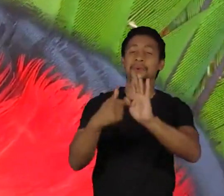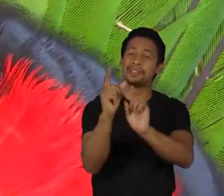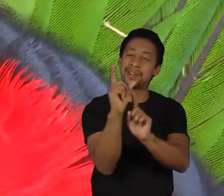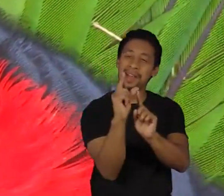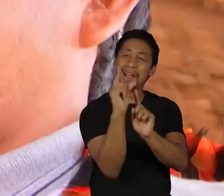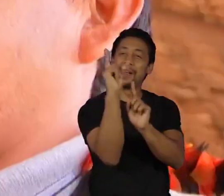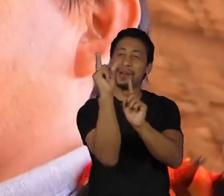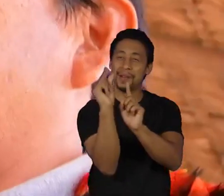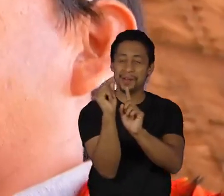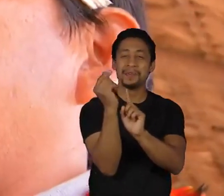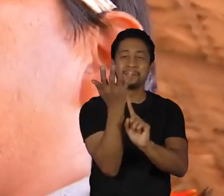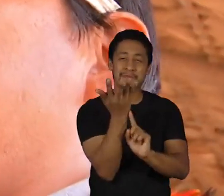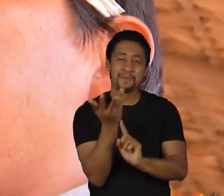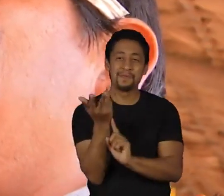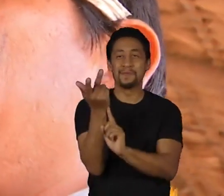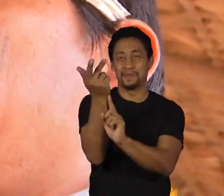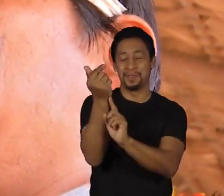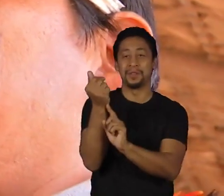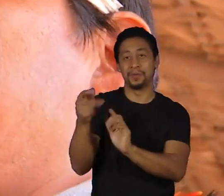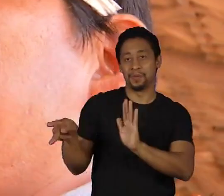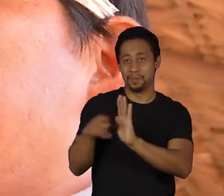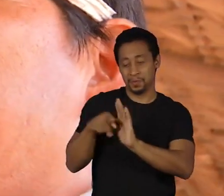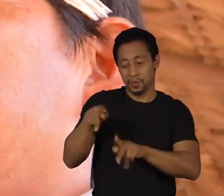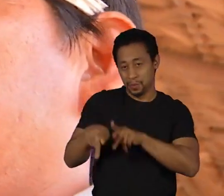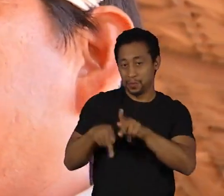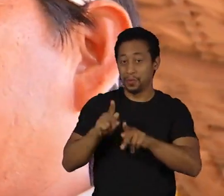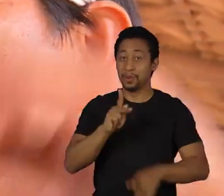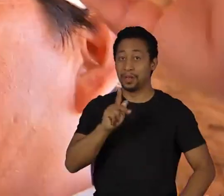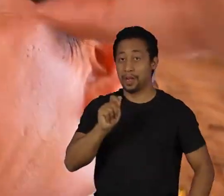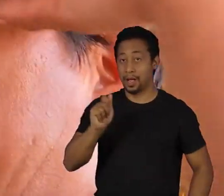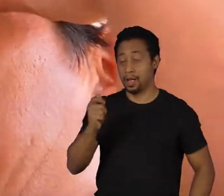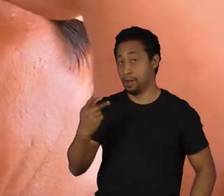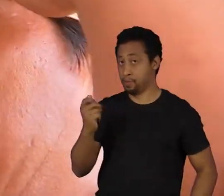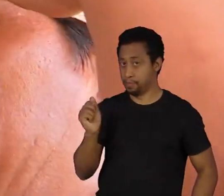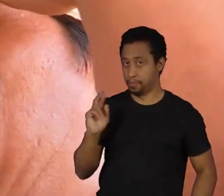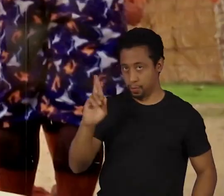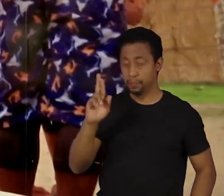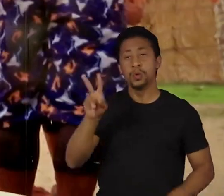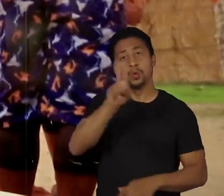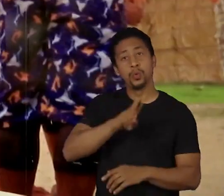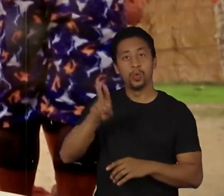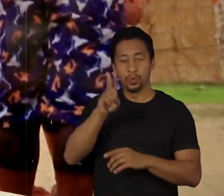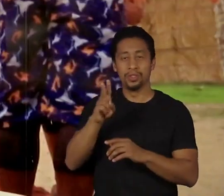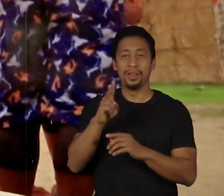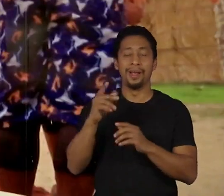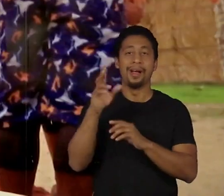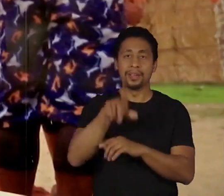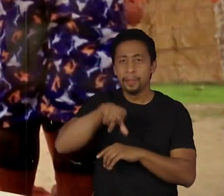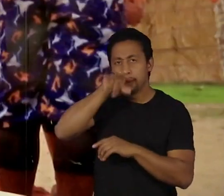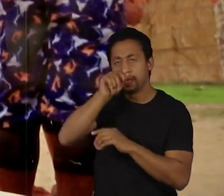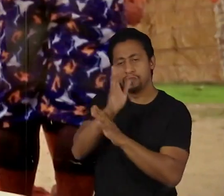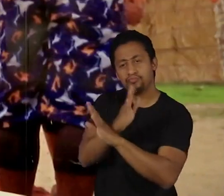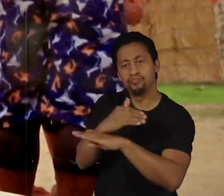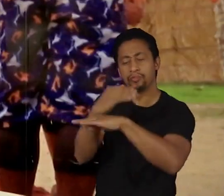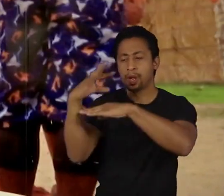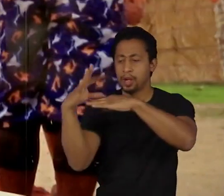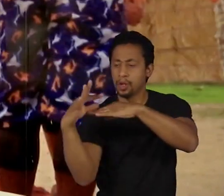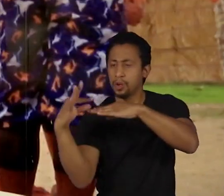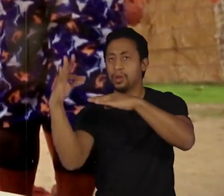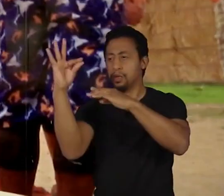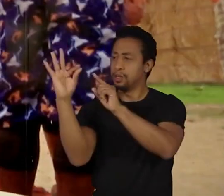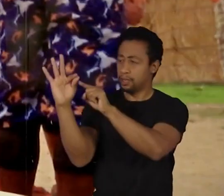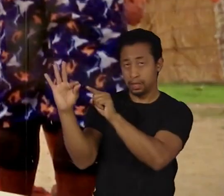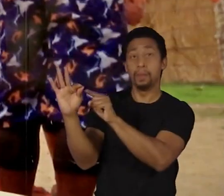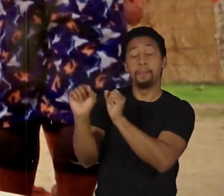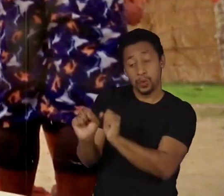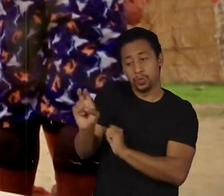Kaapor. As peças são criadas com penas de aves não ameaçadas da região, objetos de estudo e admiração de